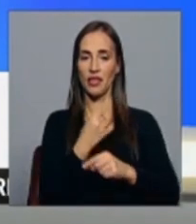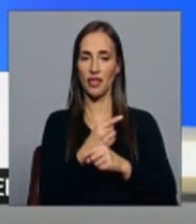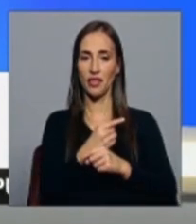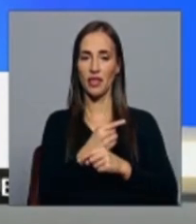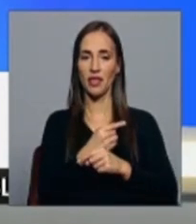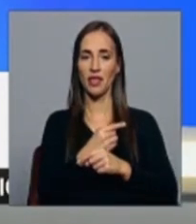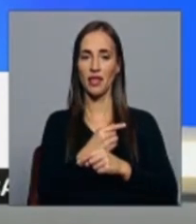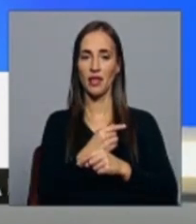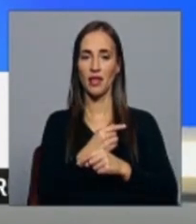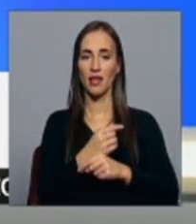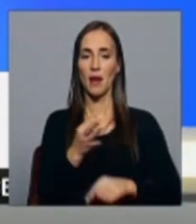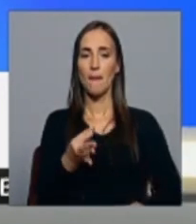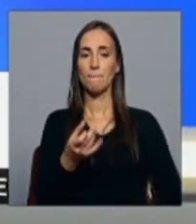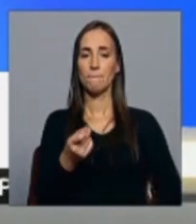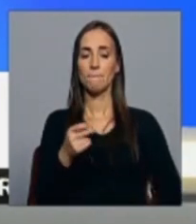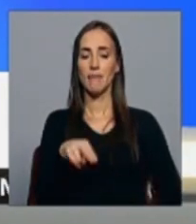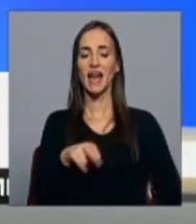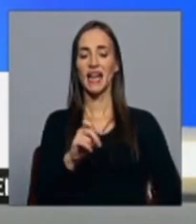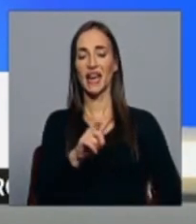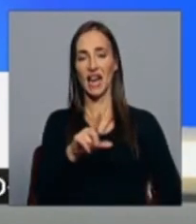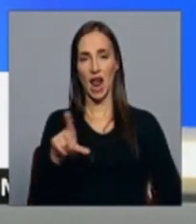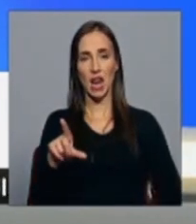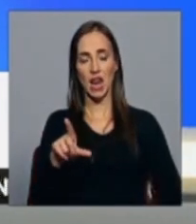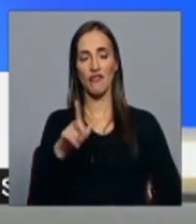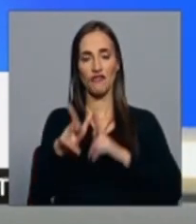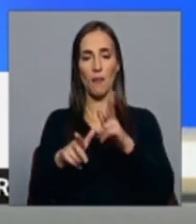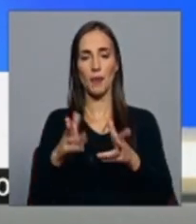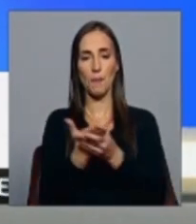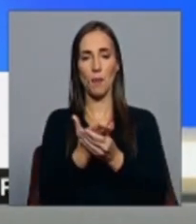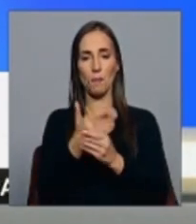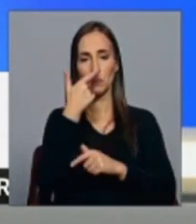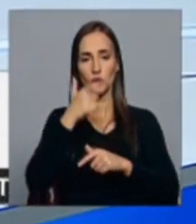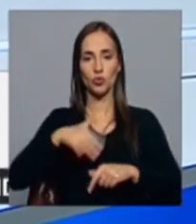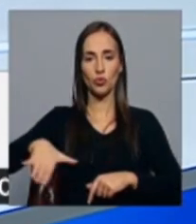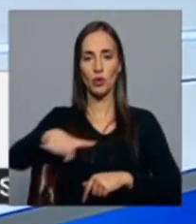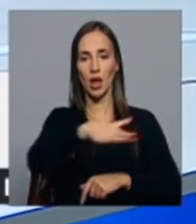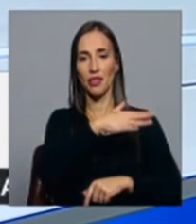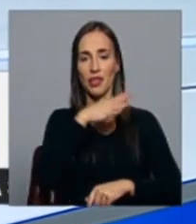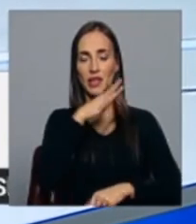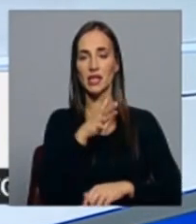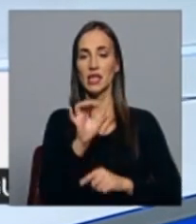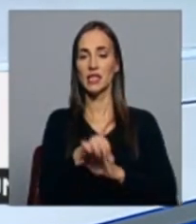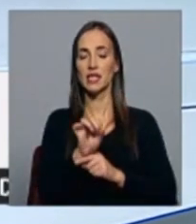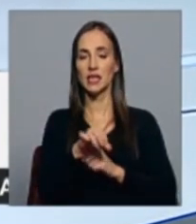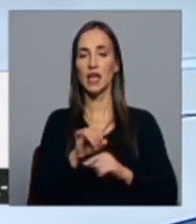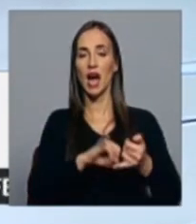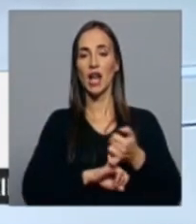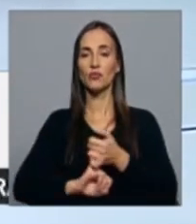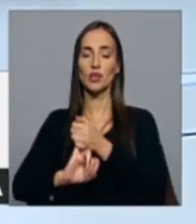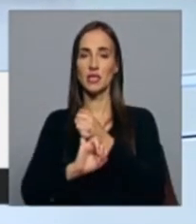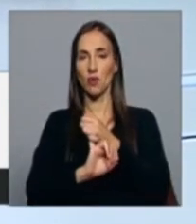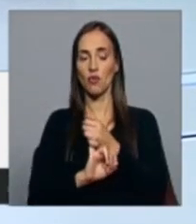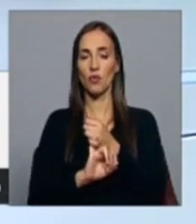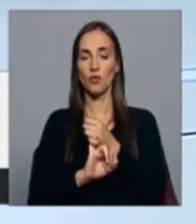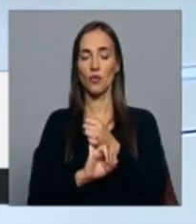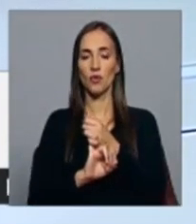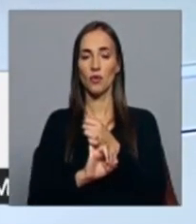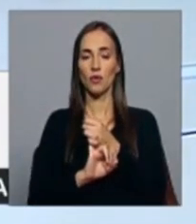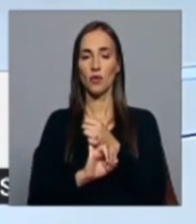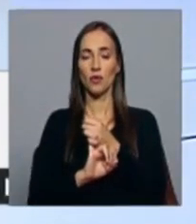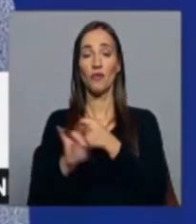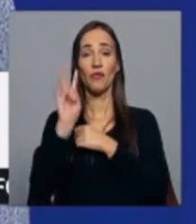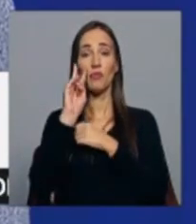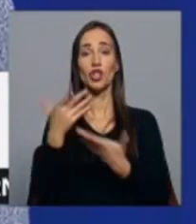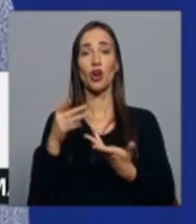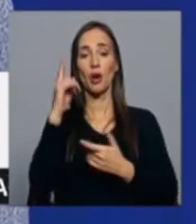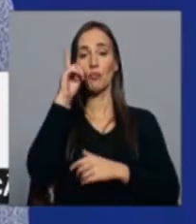Panificadora o Pão Real Como era conhecido pelos habitantes locais a sessão Alter Bridge nós vimos agora a professora